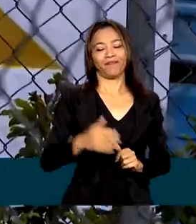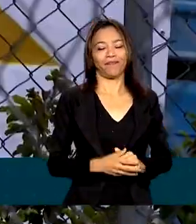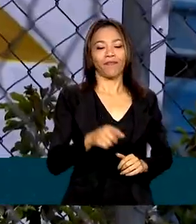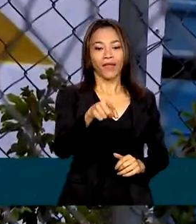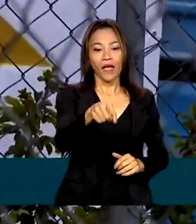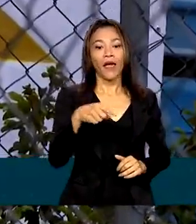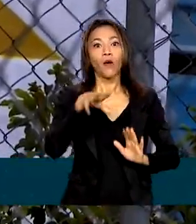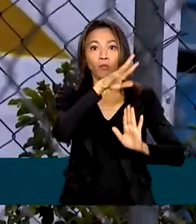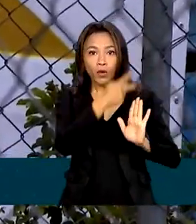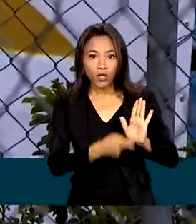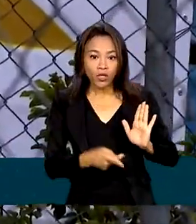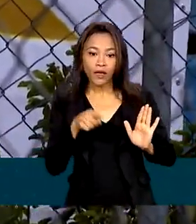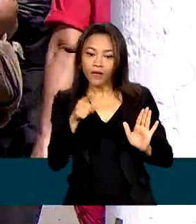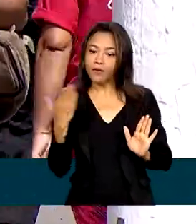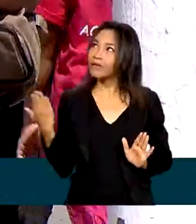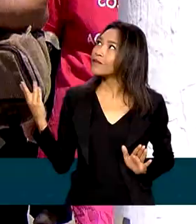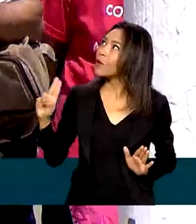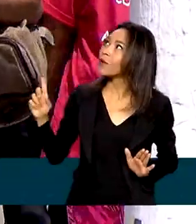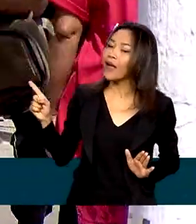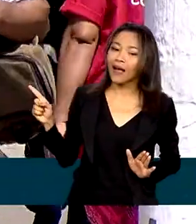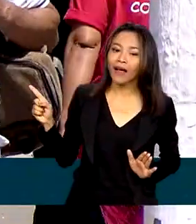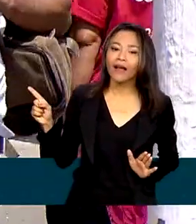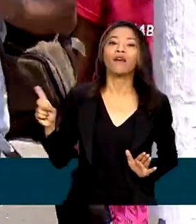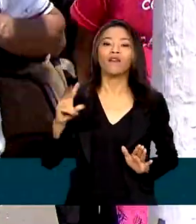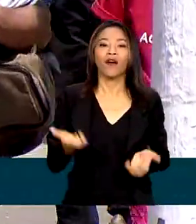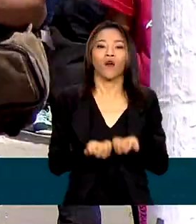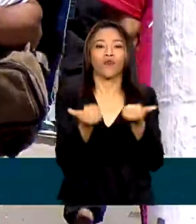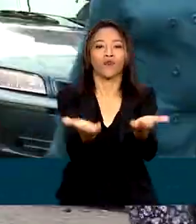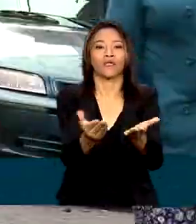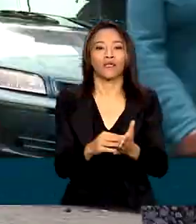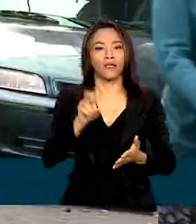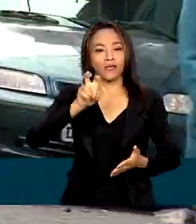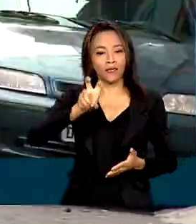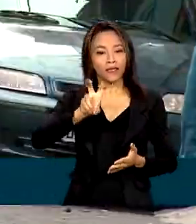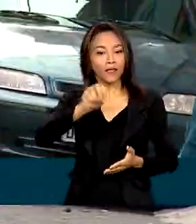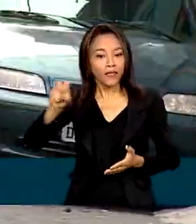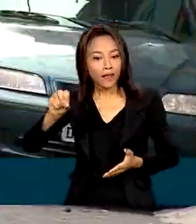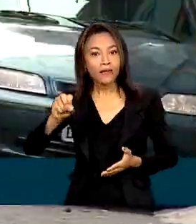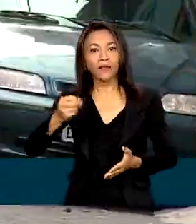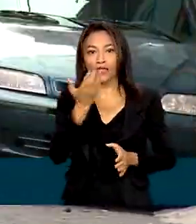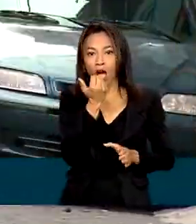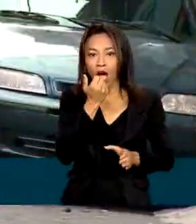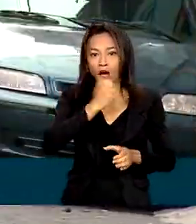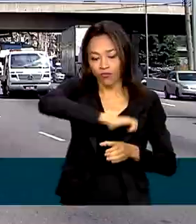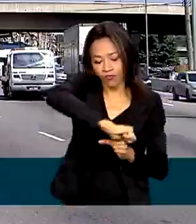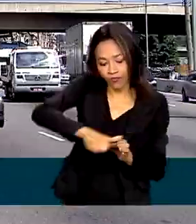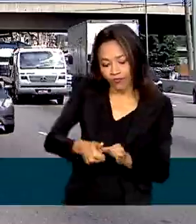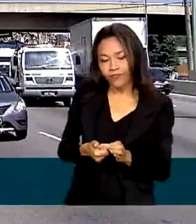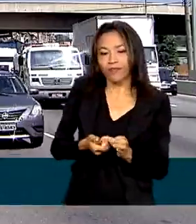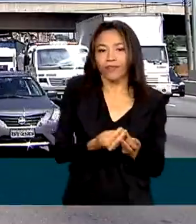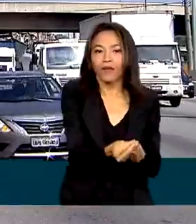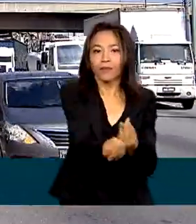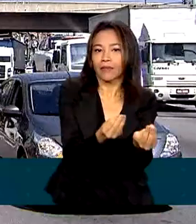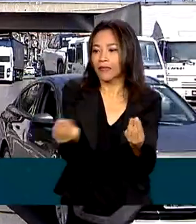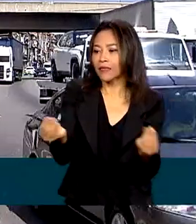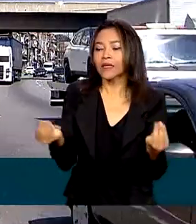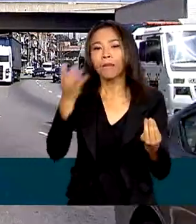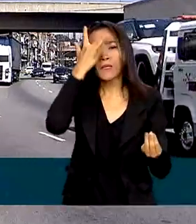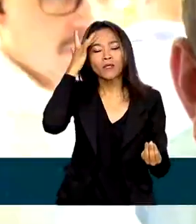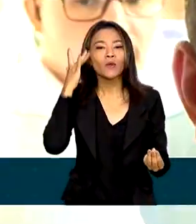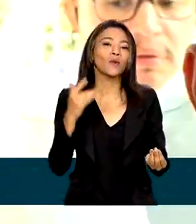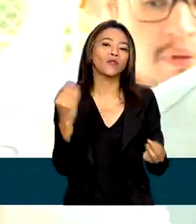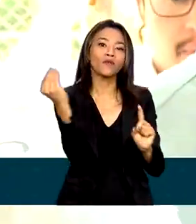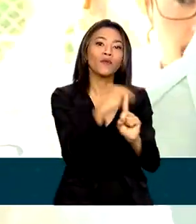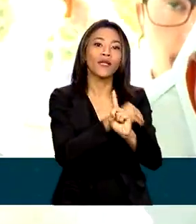ações do movimento Mover Elipa e vai oferecer também 500 refeições por dia para pessoas em situação de